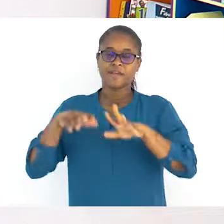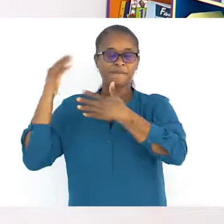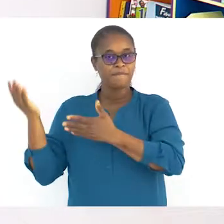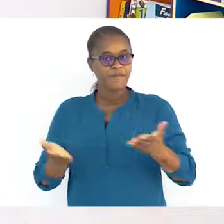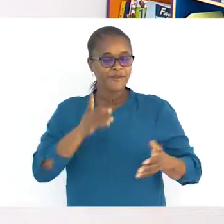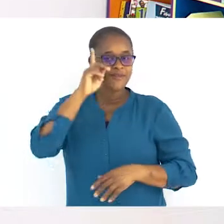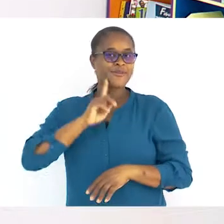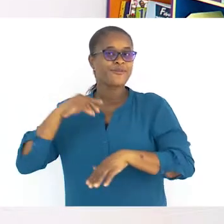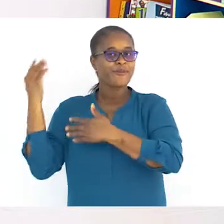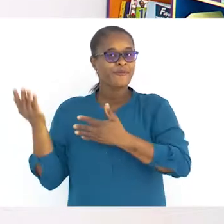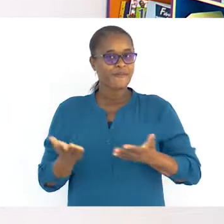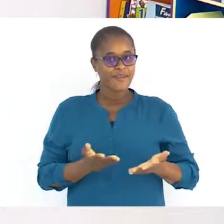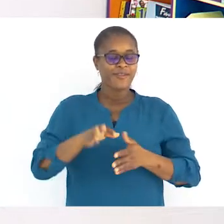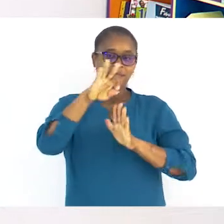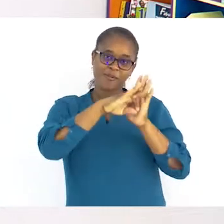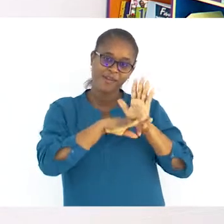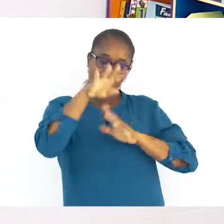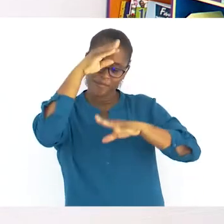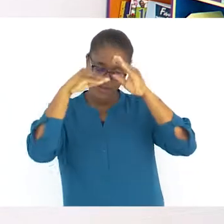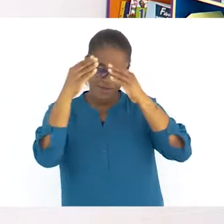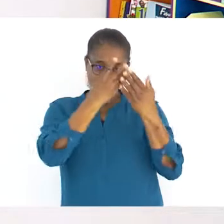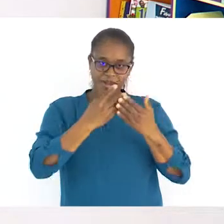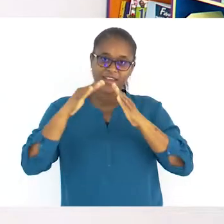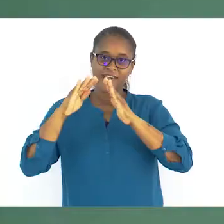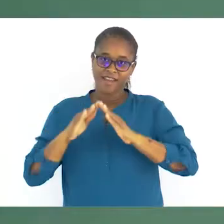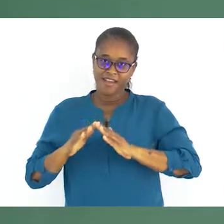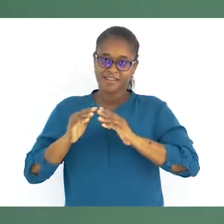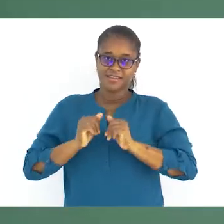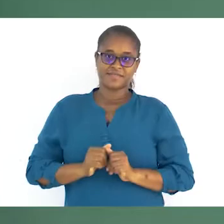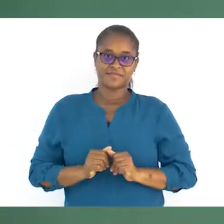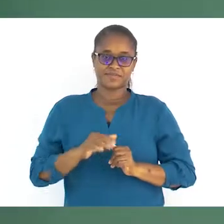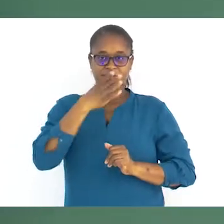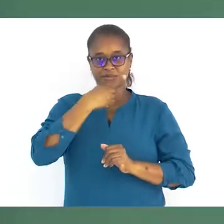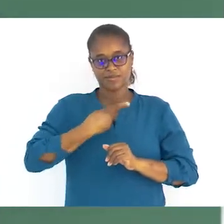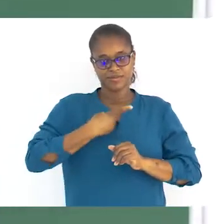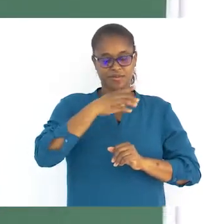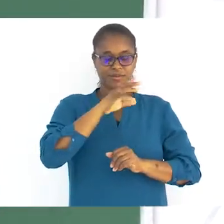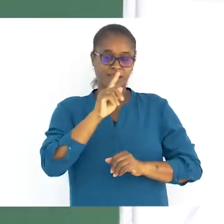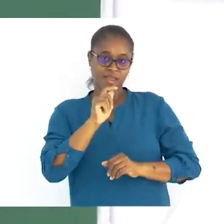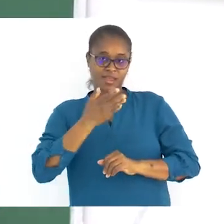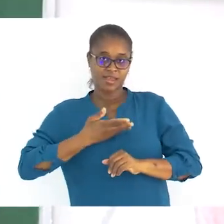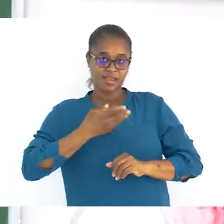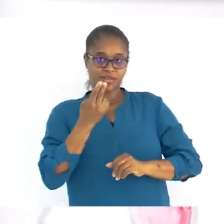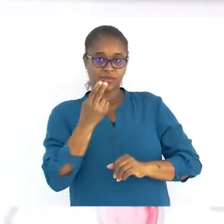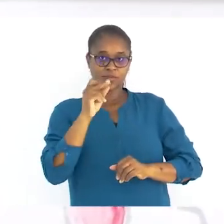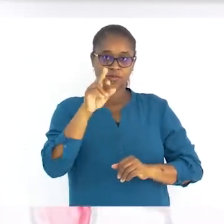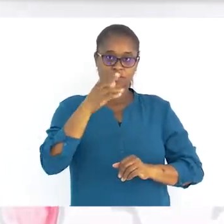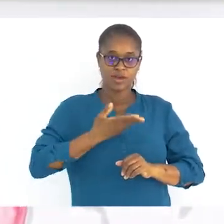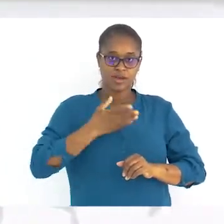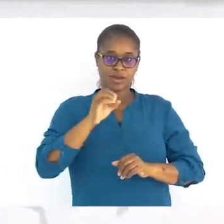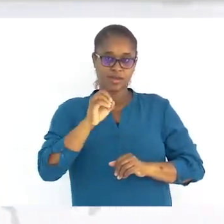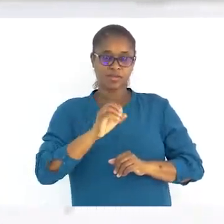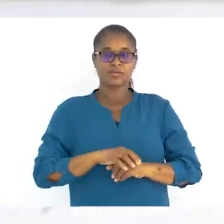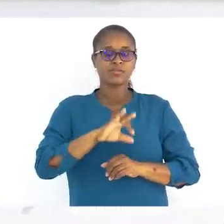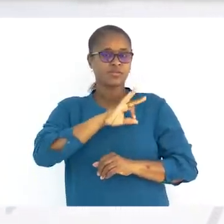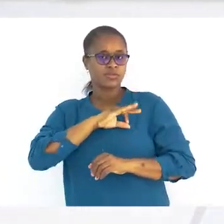bem-vindos e bem-vindas ao programa Aprender e Estudar em Casa. Sou o professor Eduardo Ramos, professor de Língua